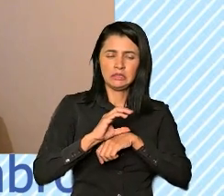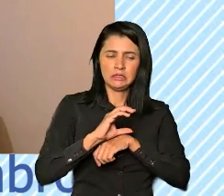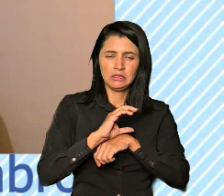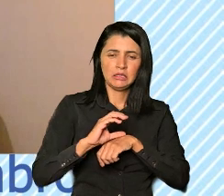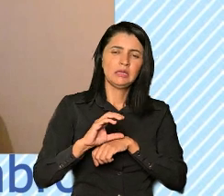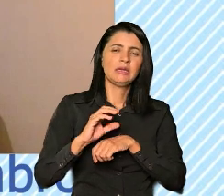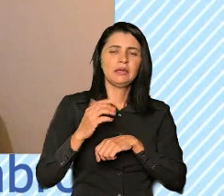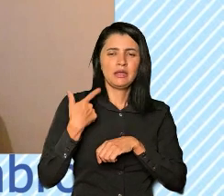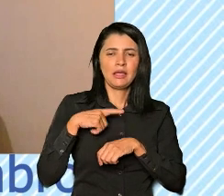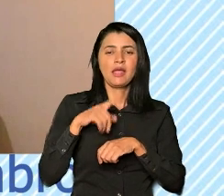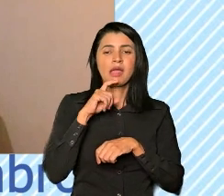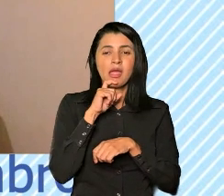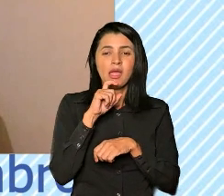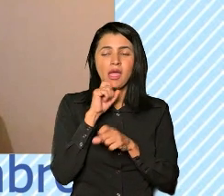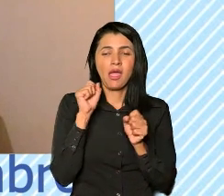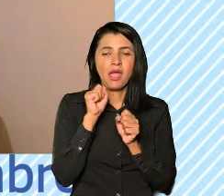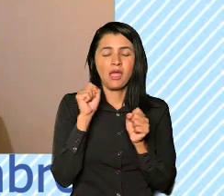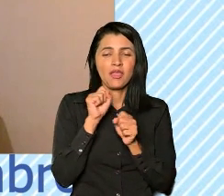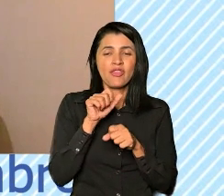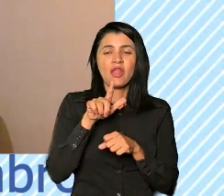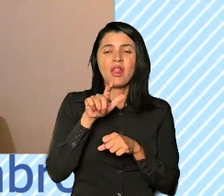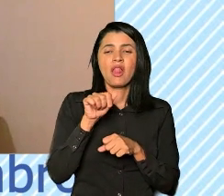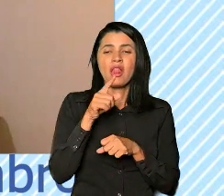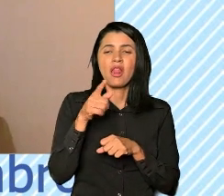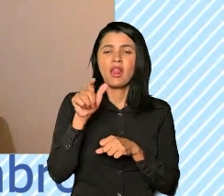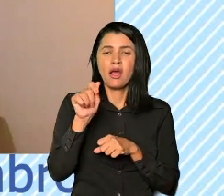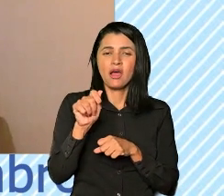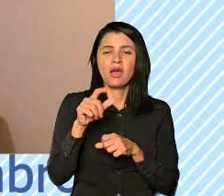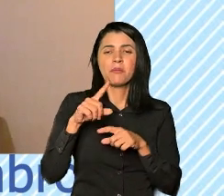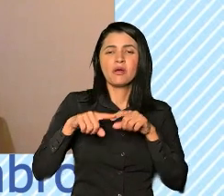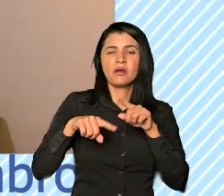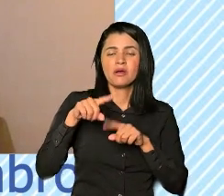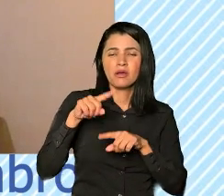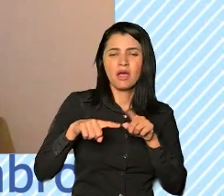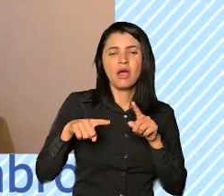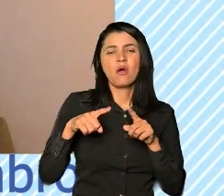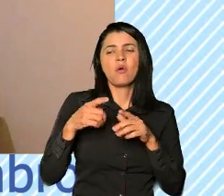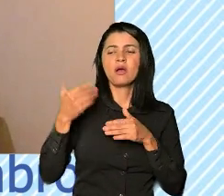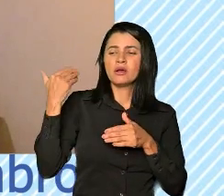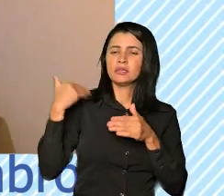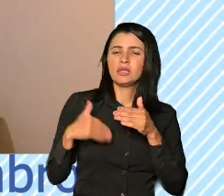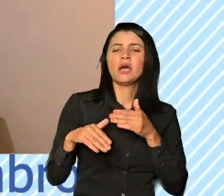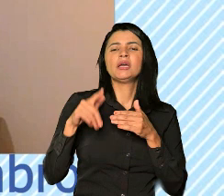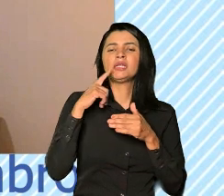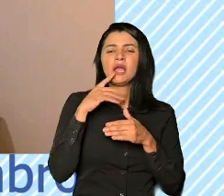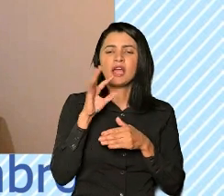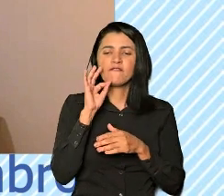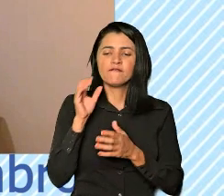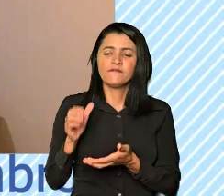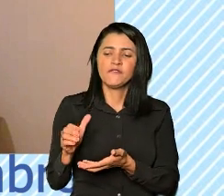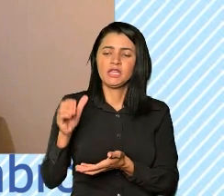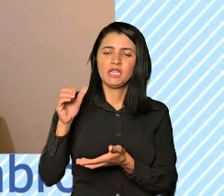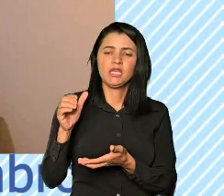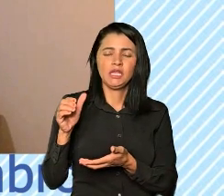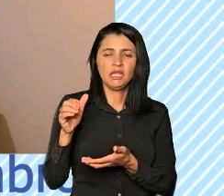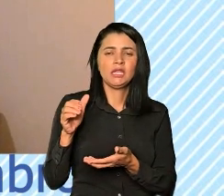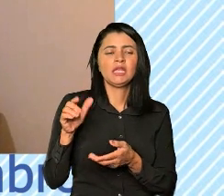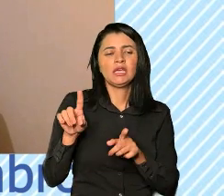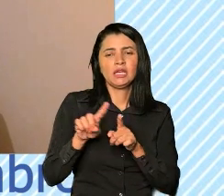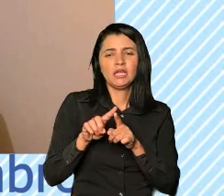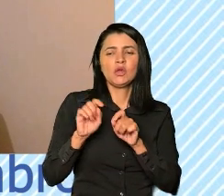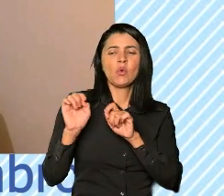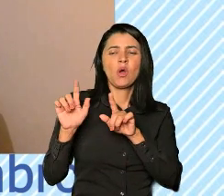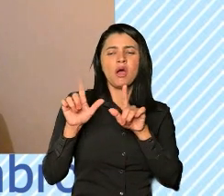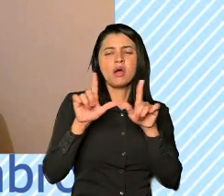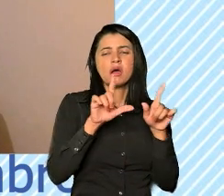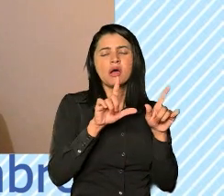camisa de lã bem quente. Atrás de mim tem uma cafeteira e uns